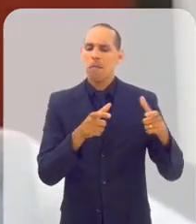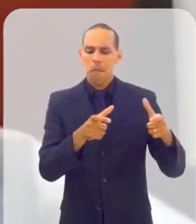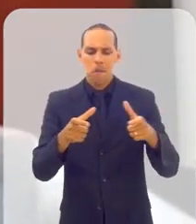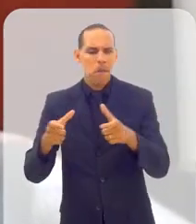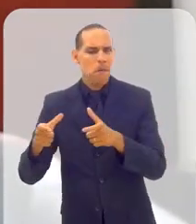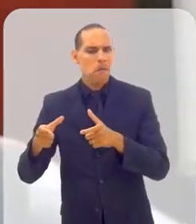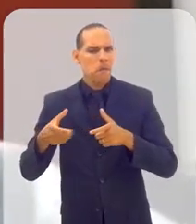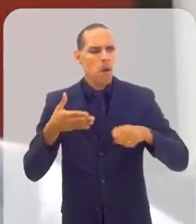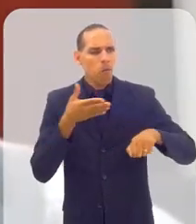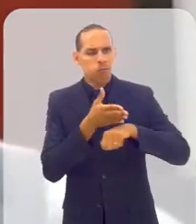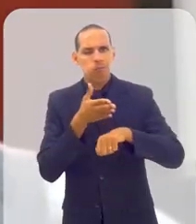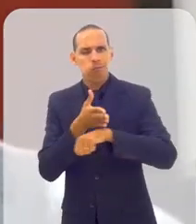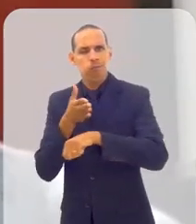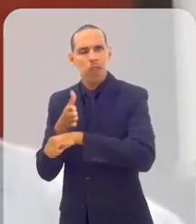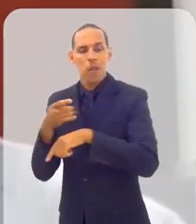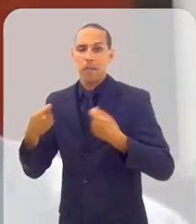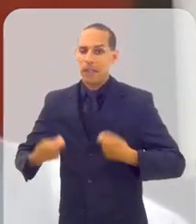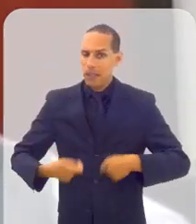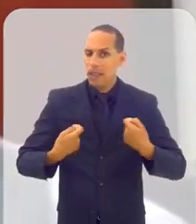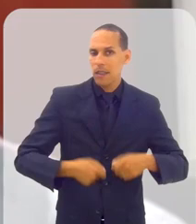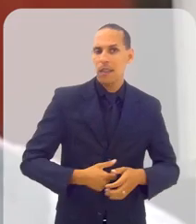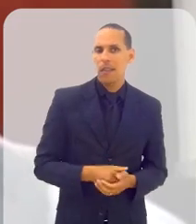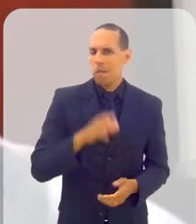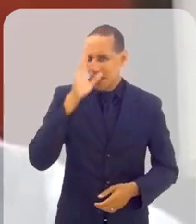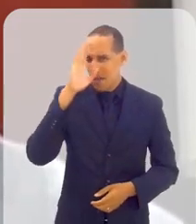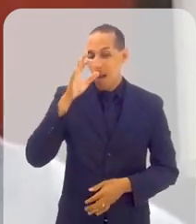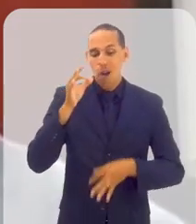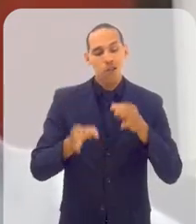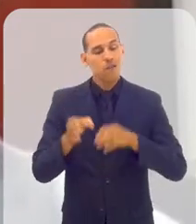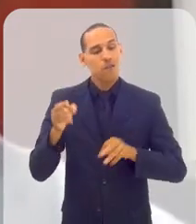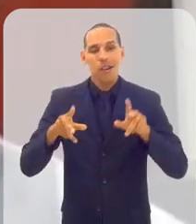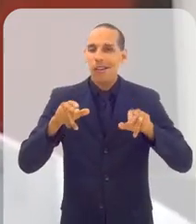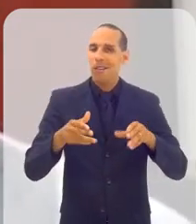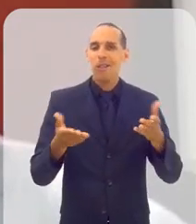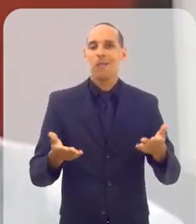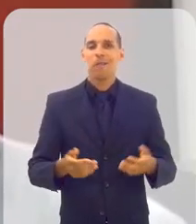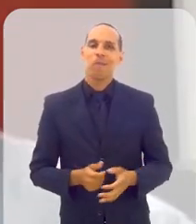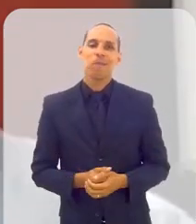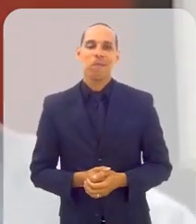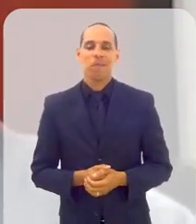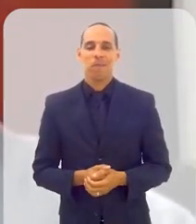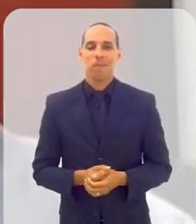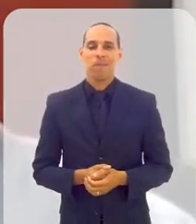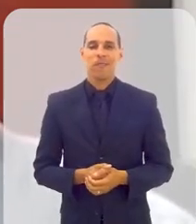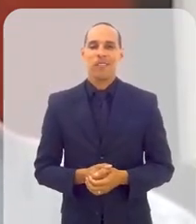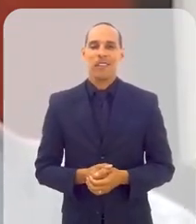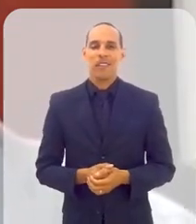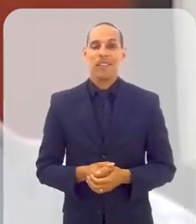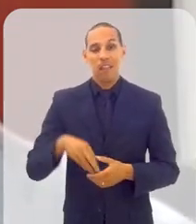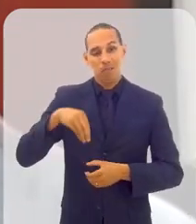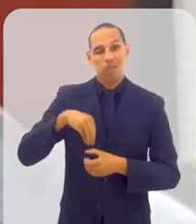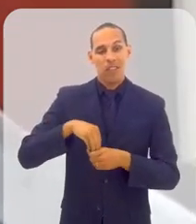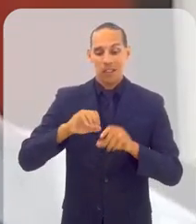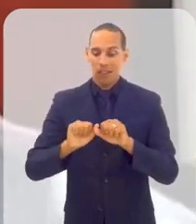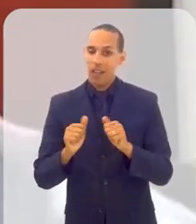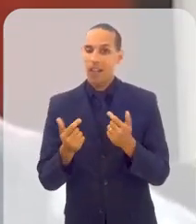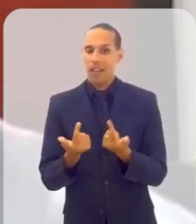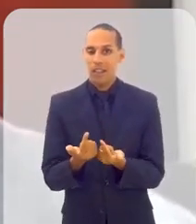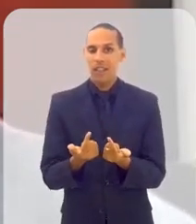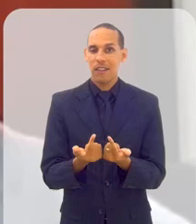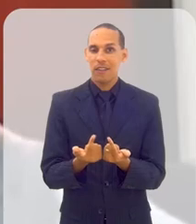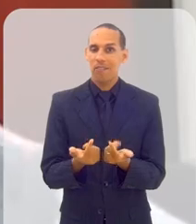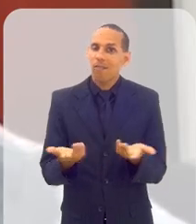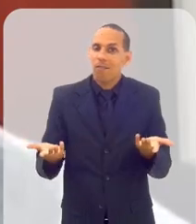todos os espaços possíveis, principalmente num fórum como esse, né? Que, dentro da